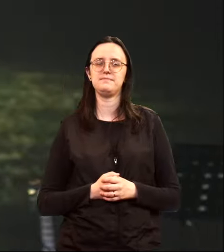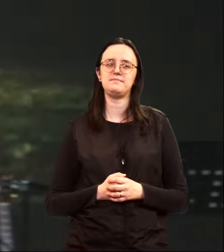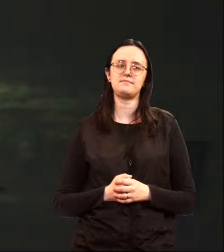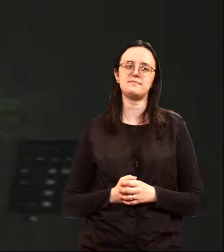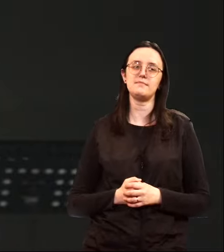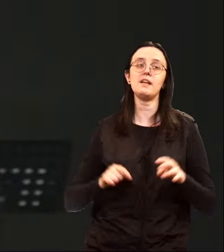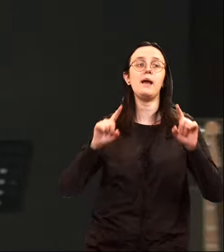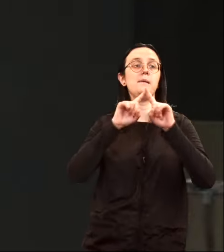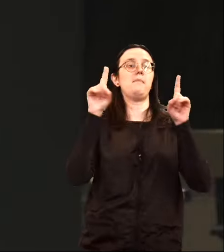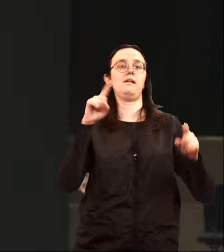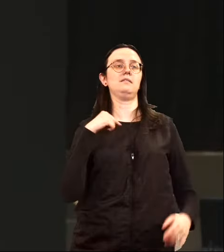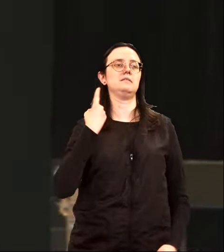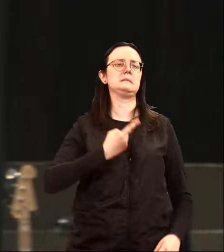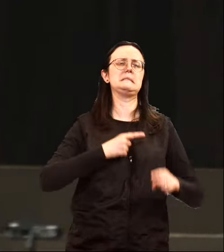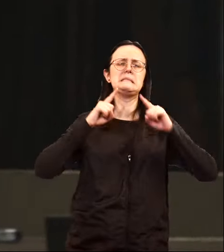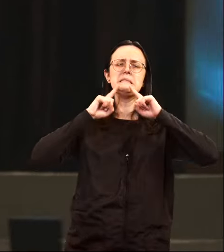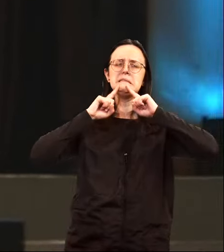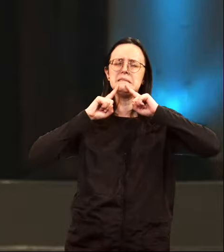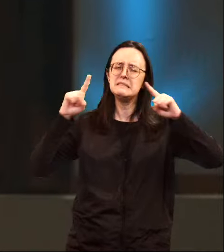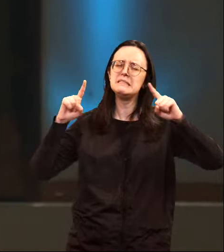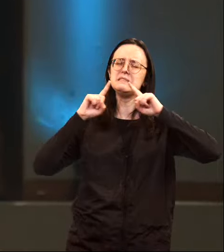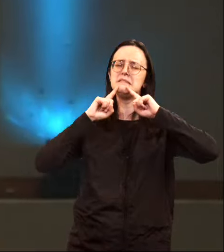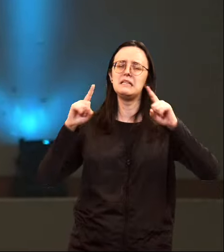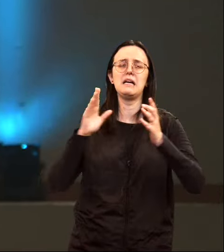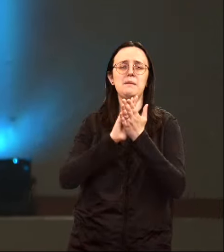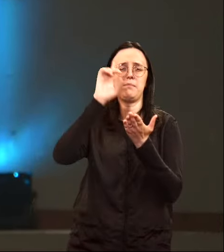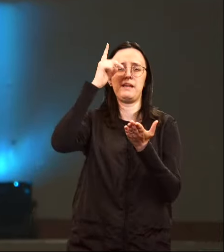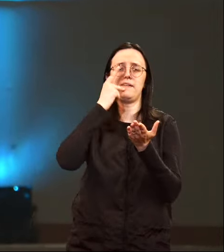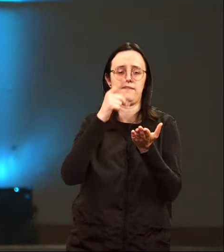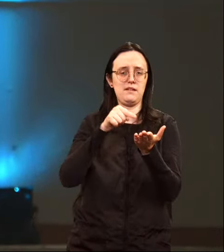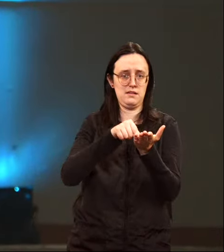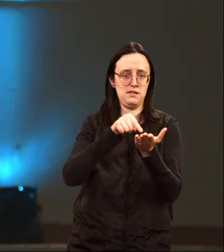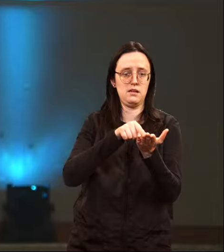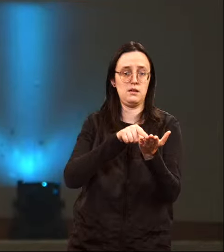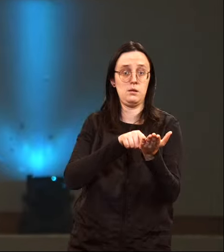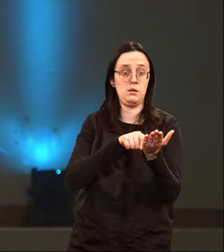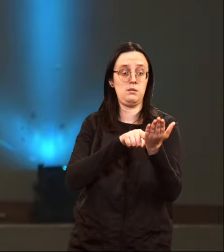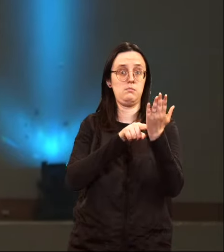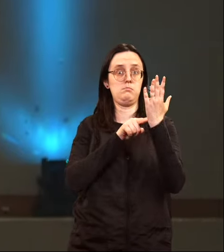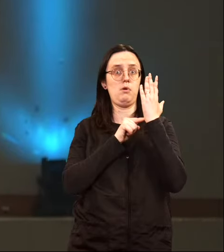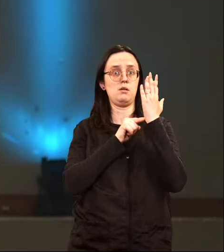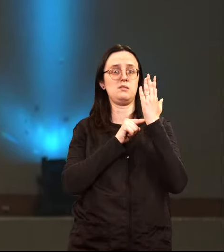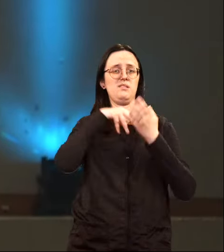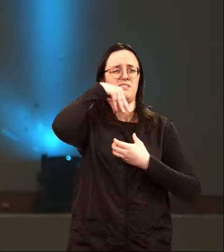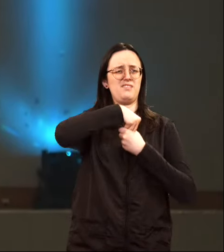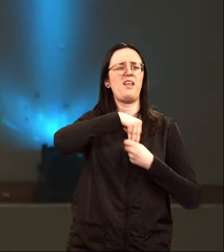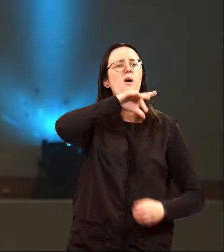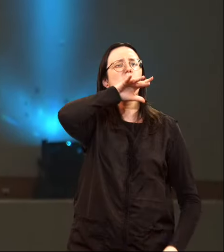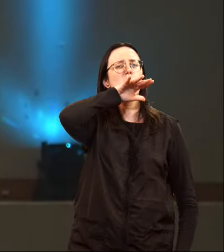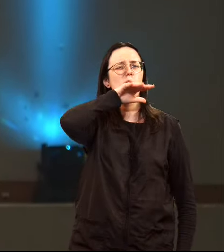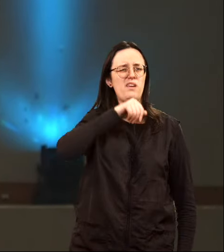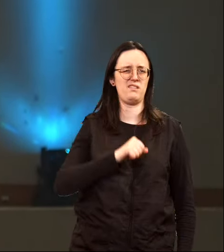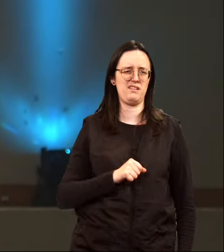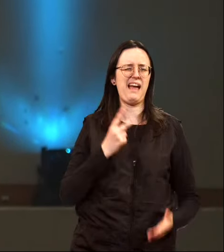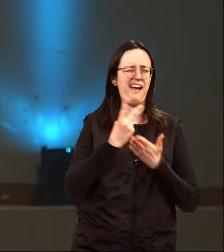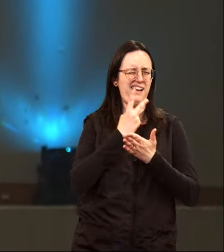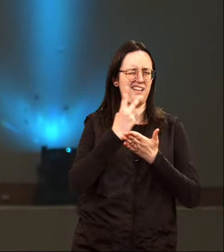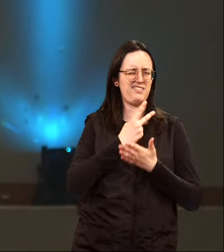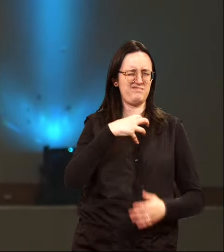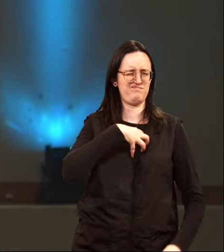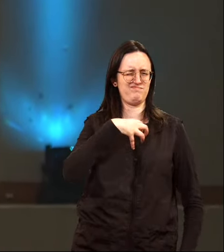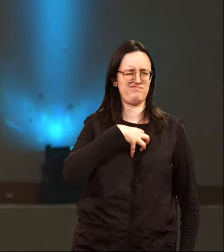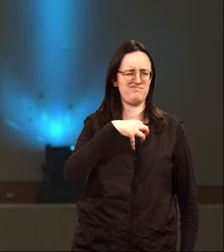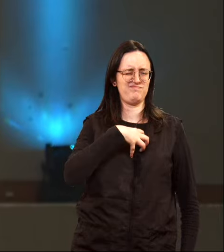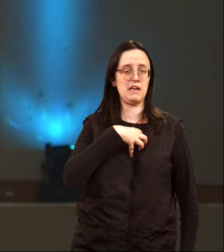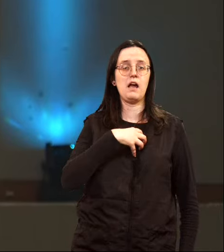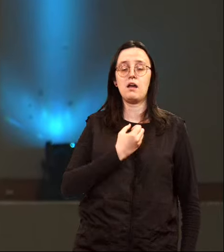Agora, quando a gente reclama demais, o que a Bíblia vai dizer é que isso só mostra que tem algo ruim com a gente. A Bíblia diz que a